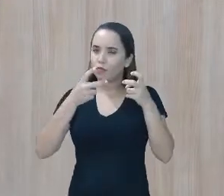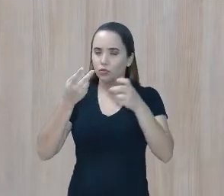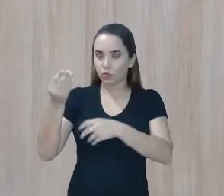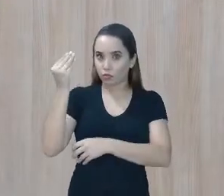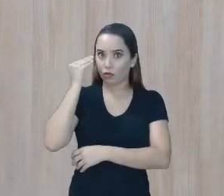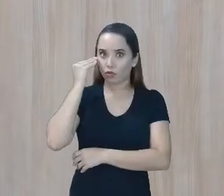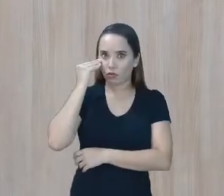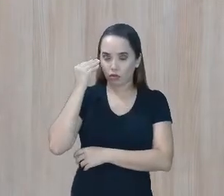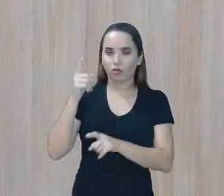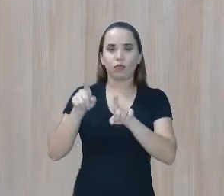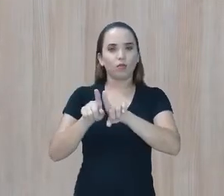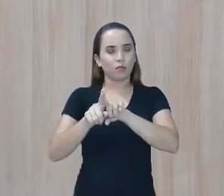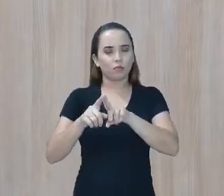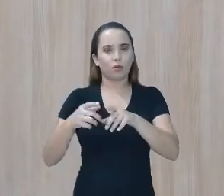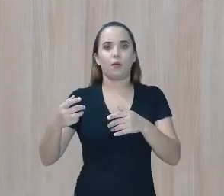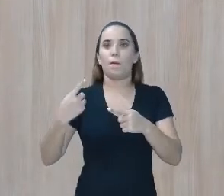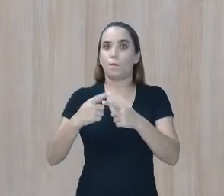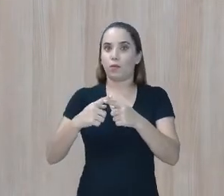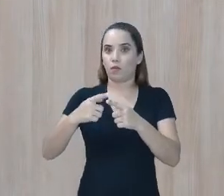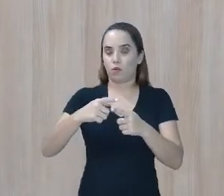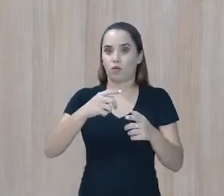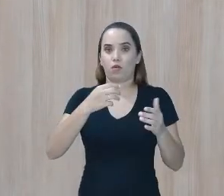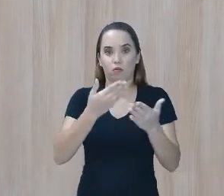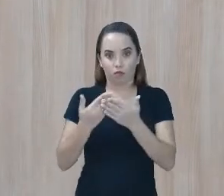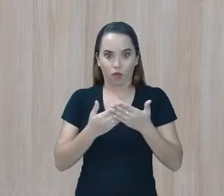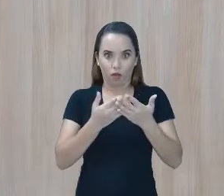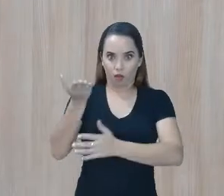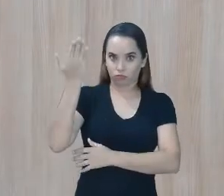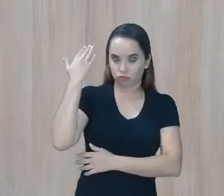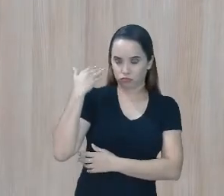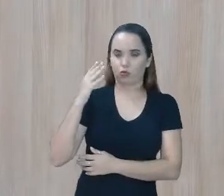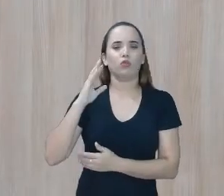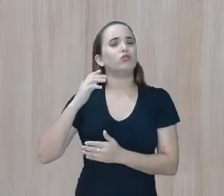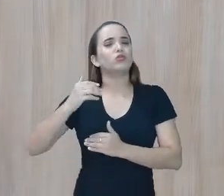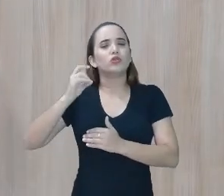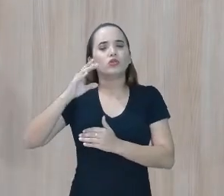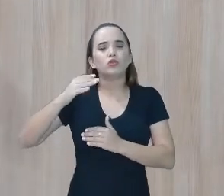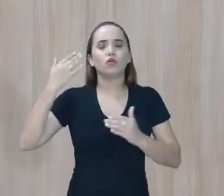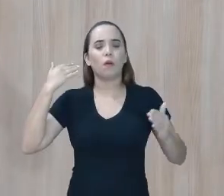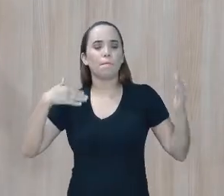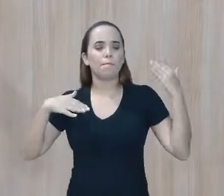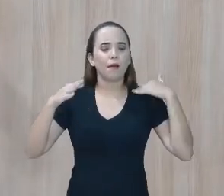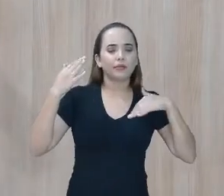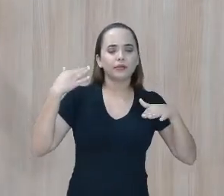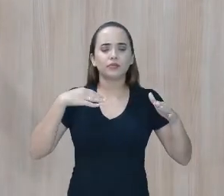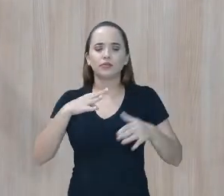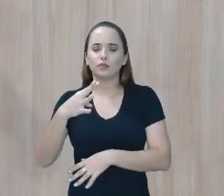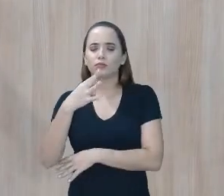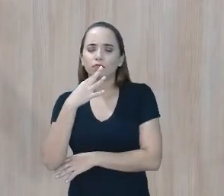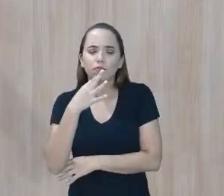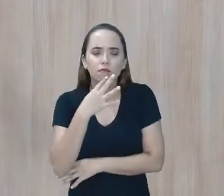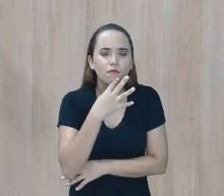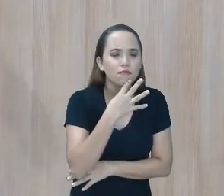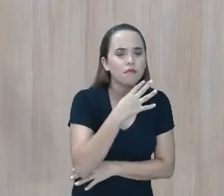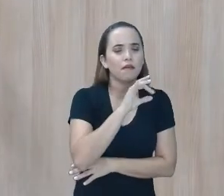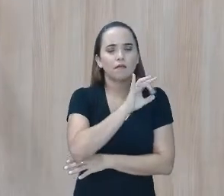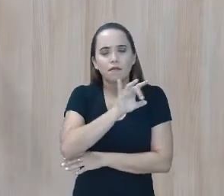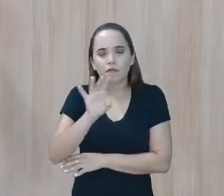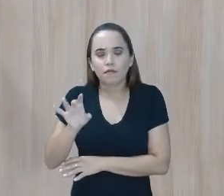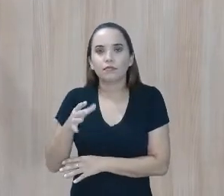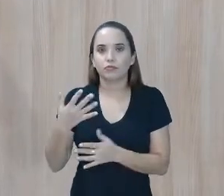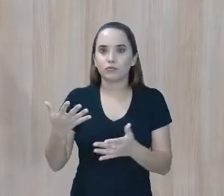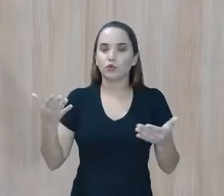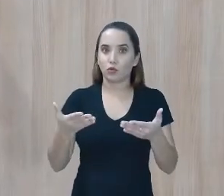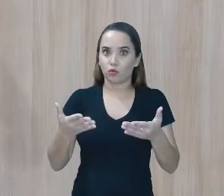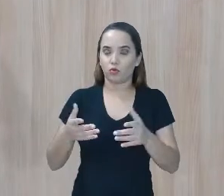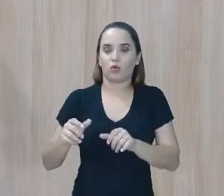anteriores, a gente ficou meio que passeando o número na forma fracionária, como é que eu transformo ele no número decimal. E a gente